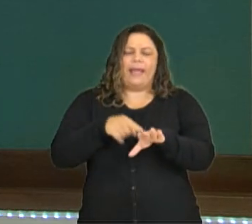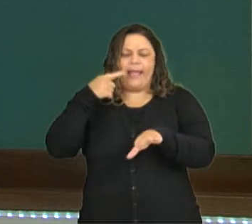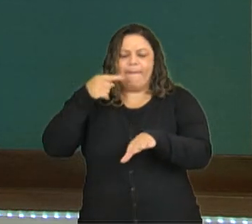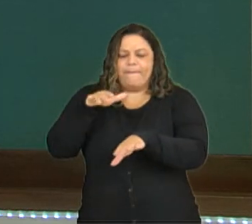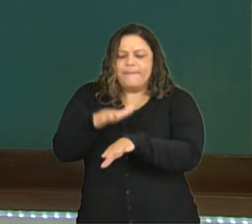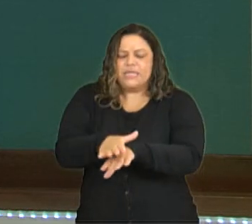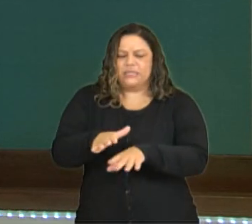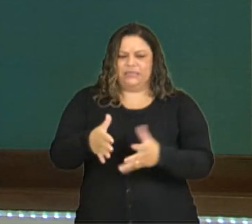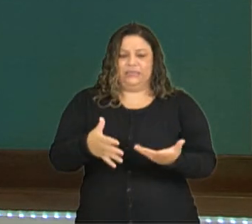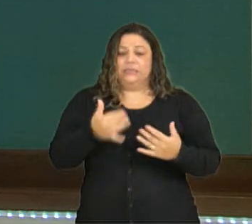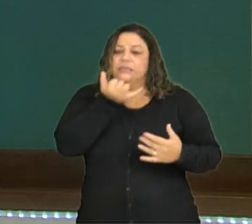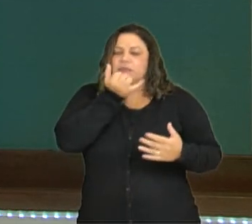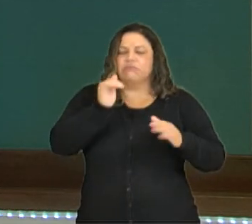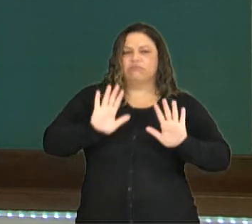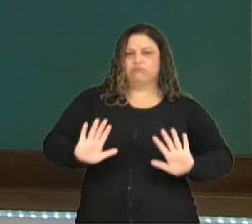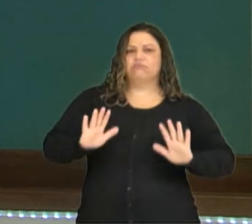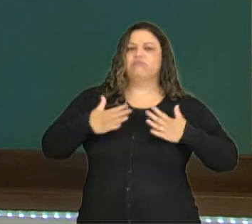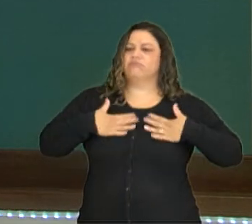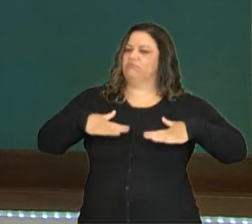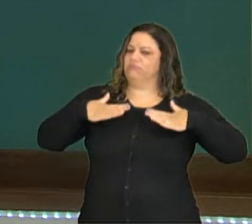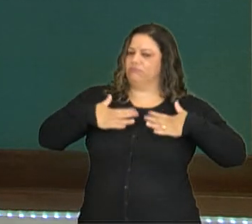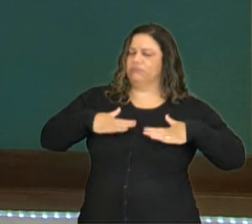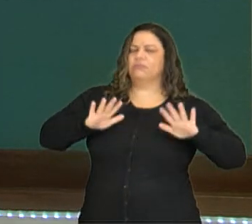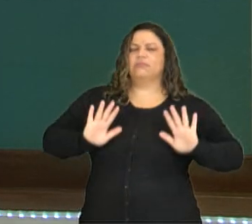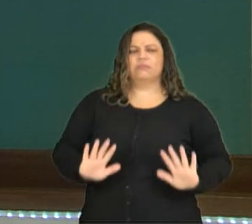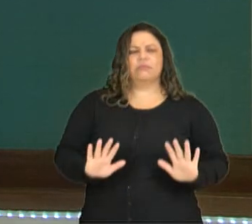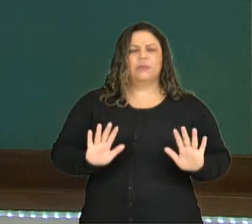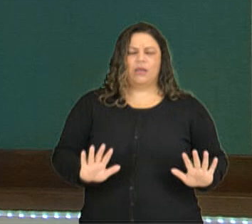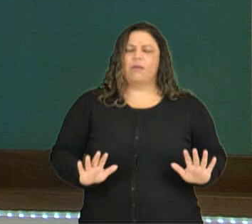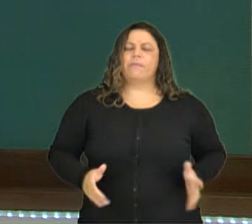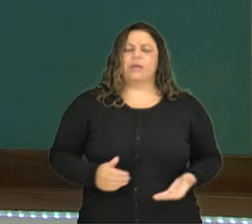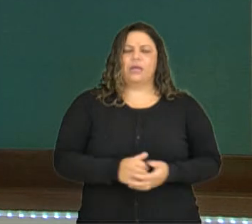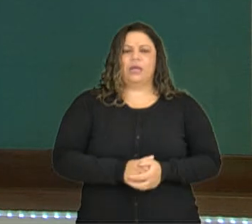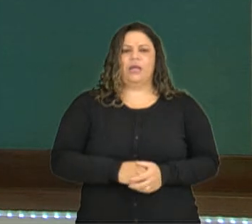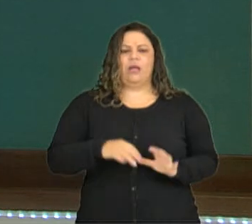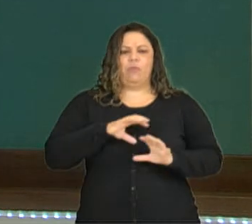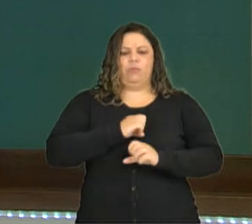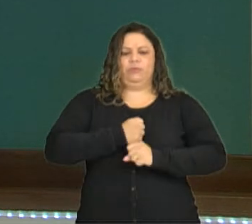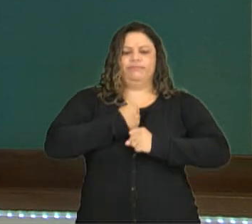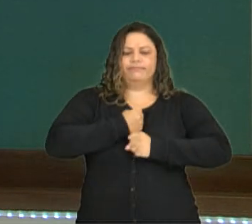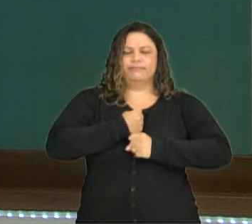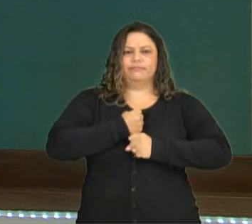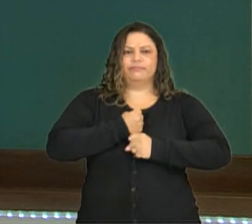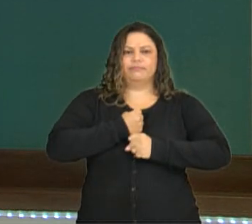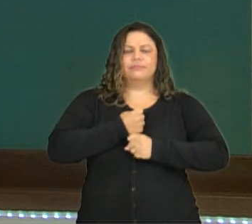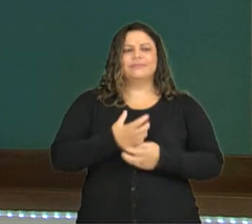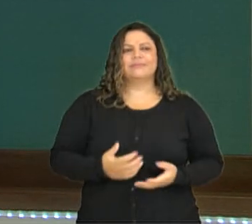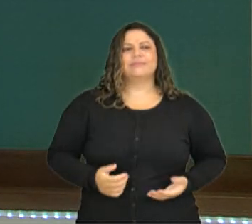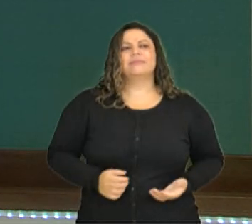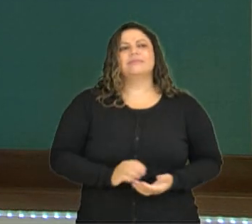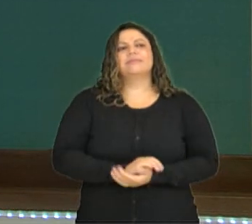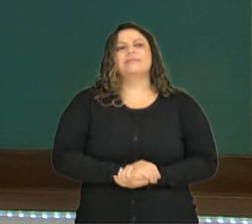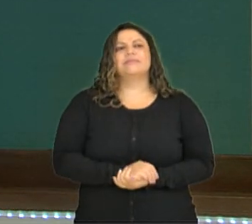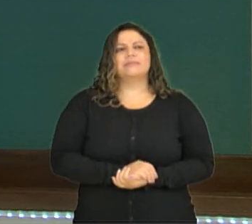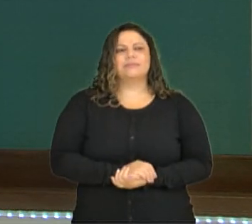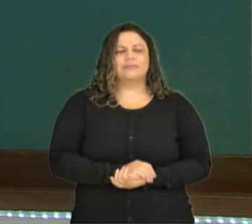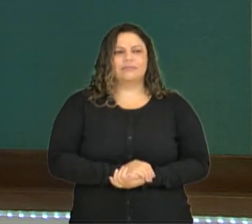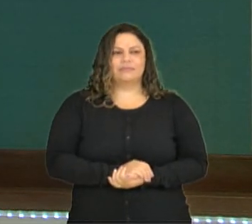e talvez se tenha sido proposital, você tem que ser calmo para tentar, né, apaziguar aquela situação.